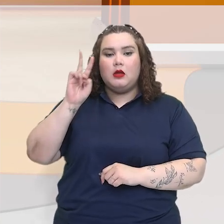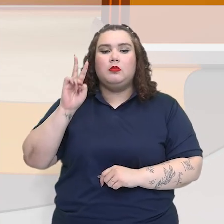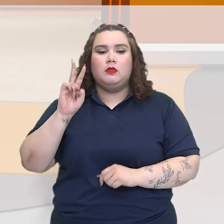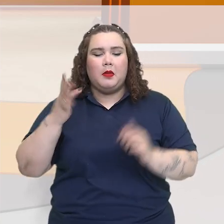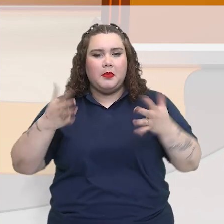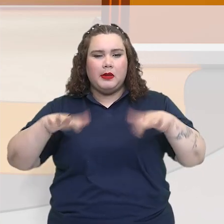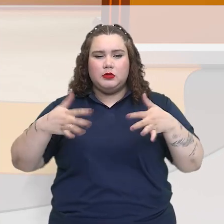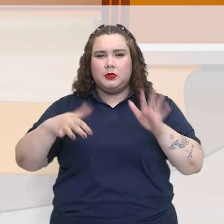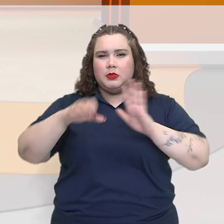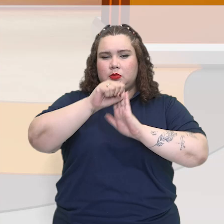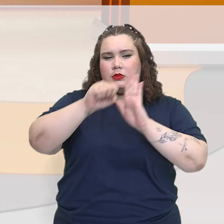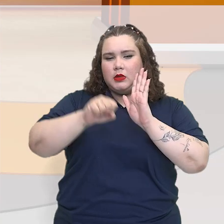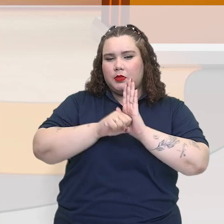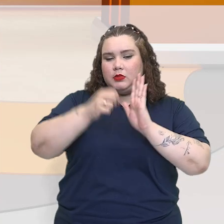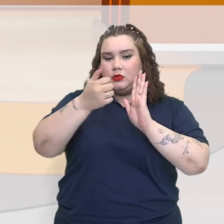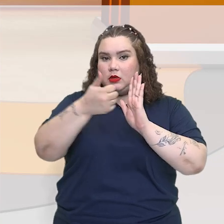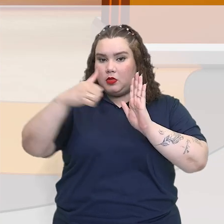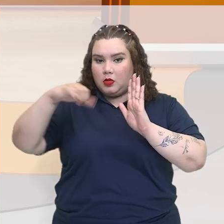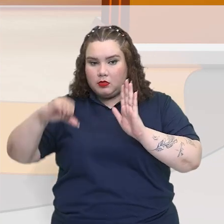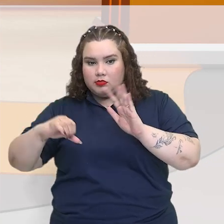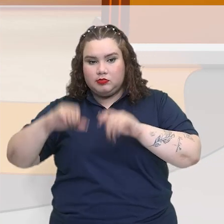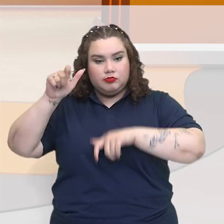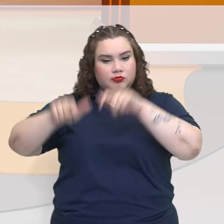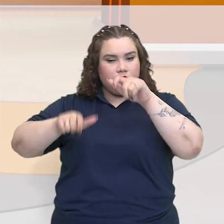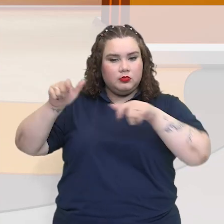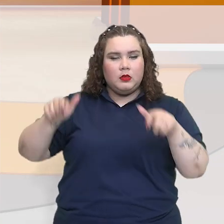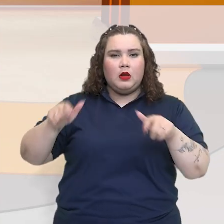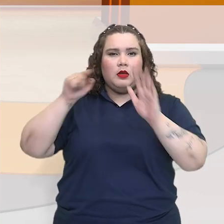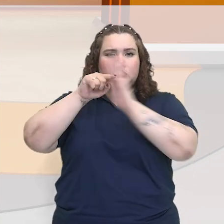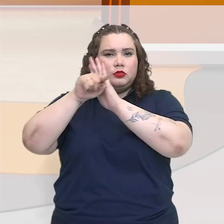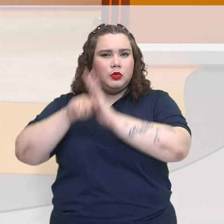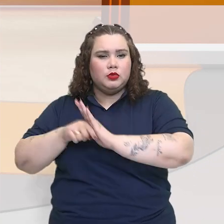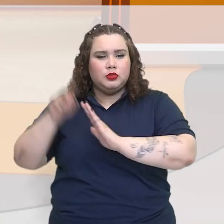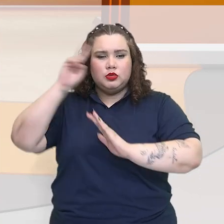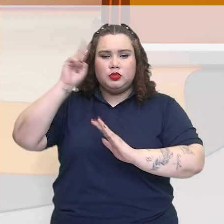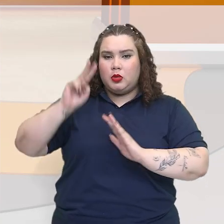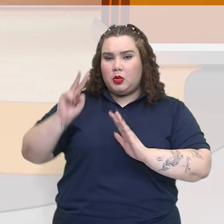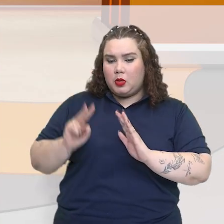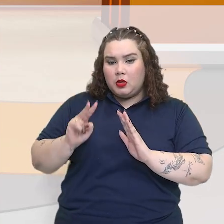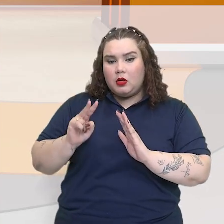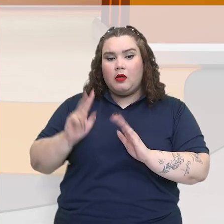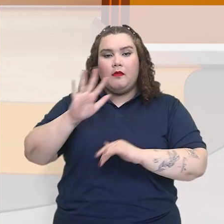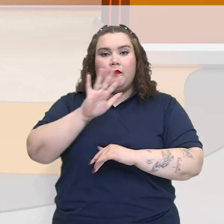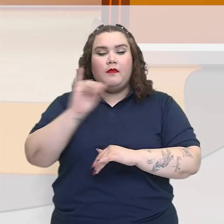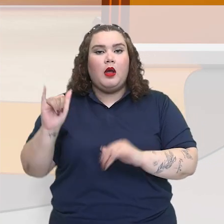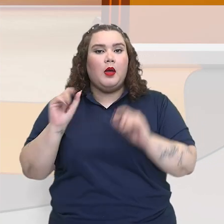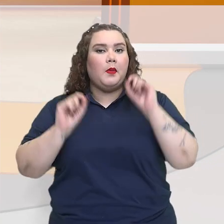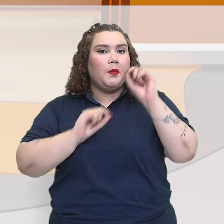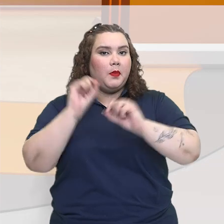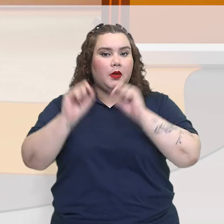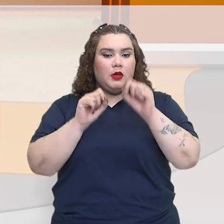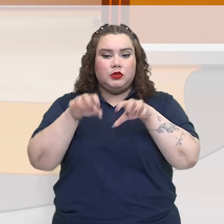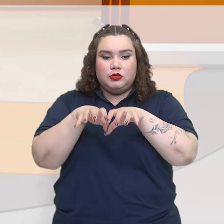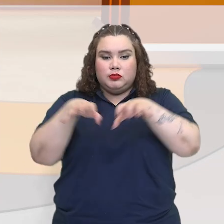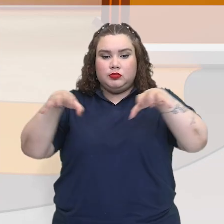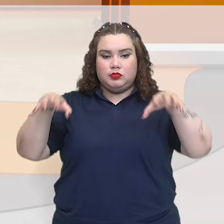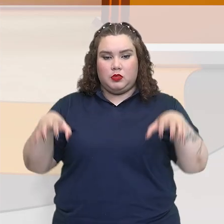pelo século XIX, os historiadores e a história vão dividir